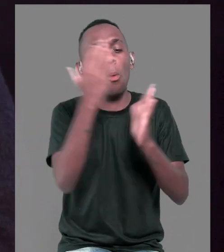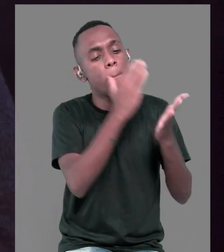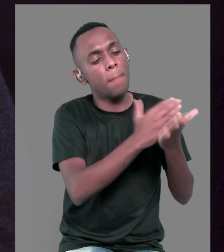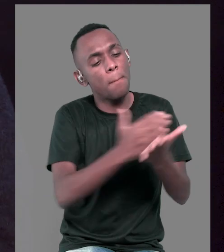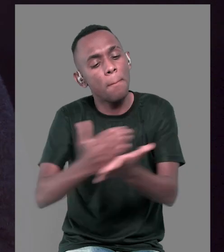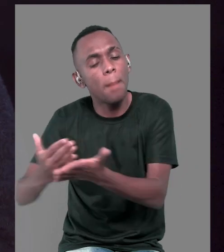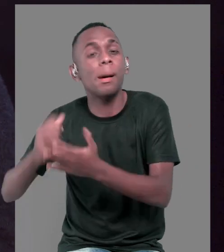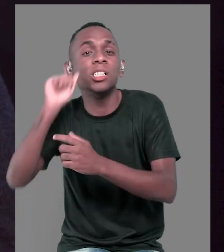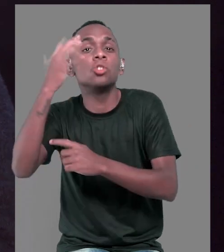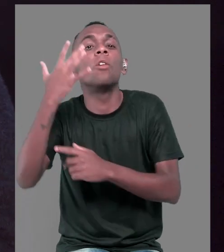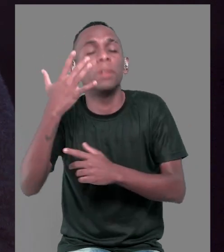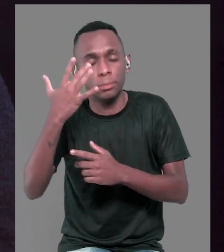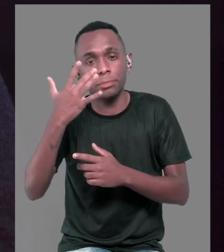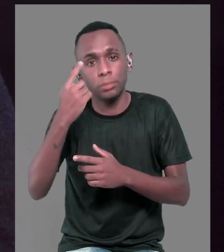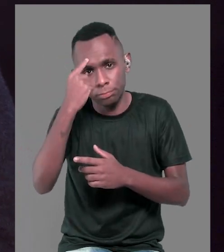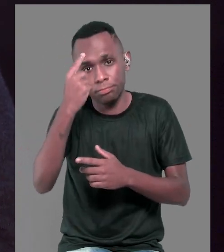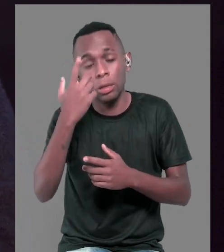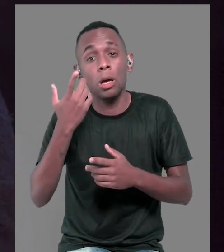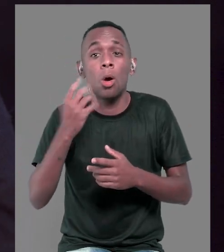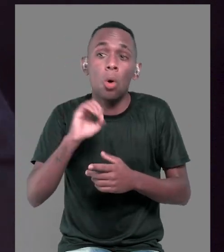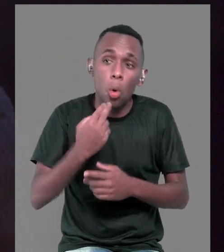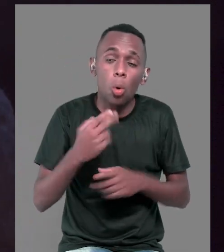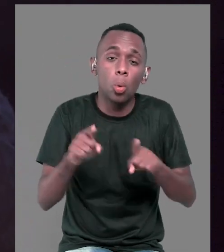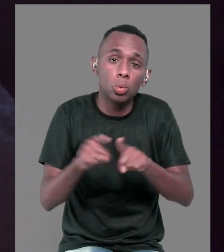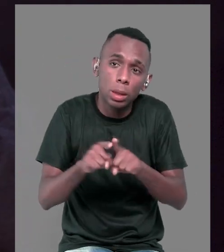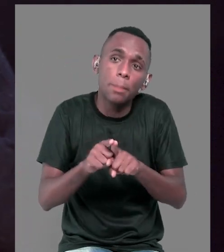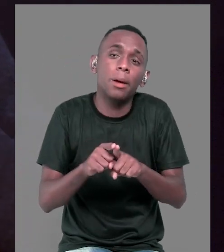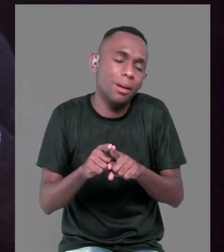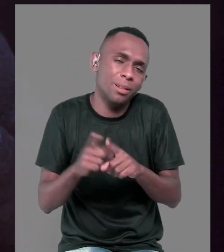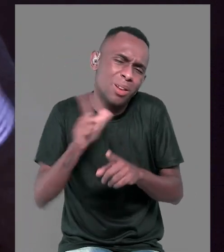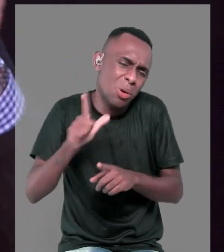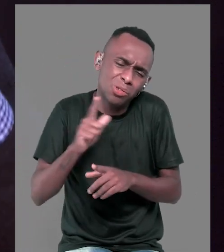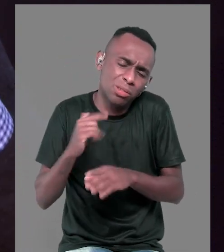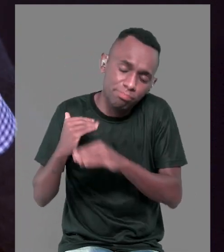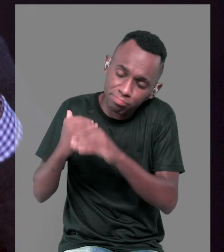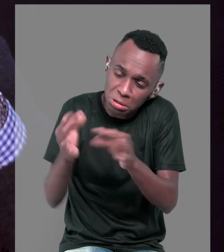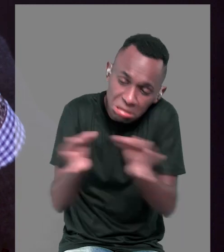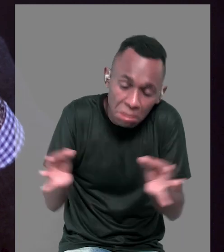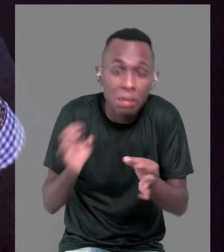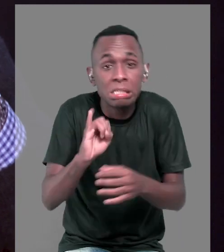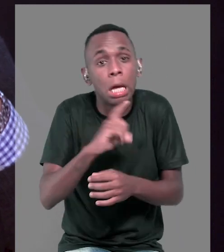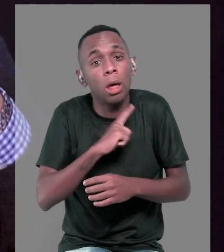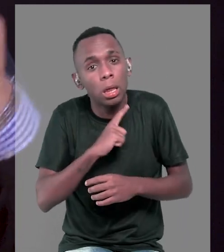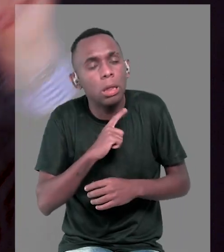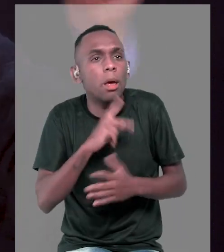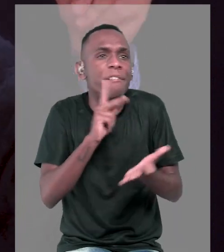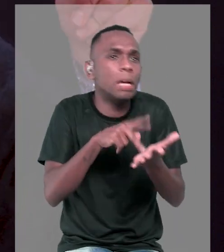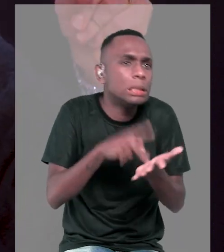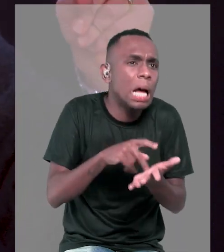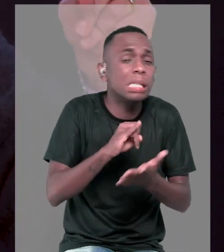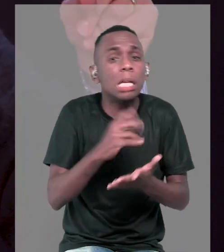decisórios, baseados em lógica formal simples, se A é verdade, me abre então B